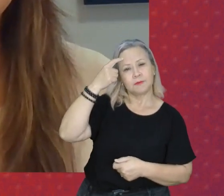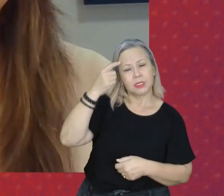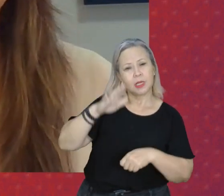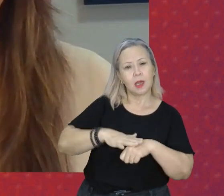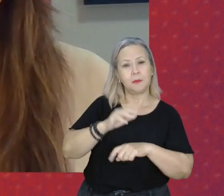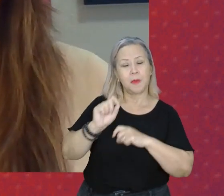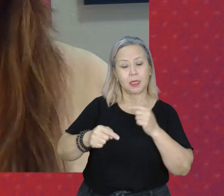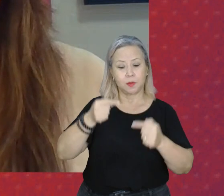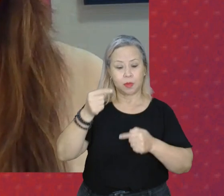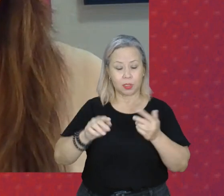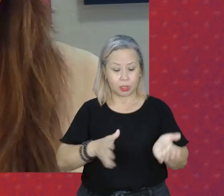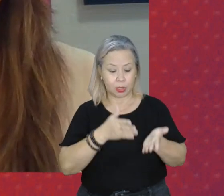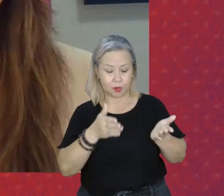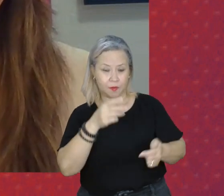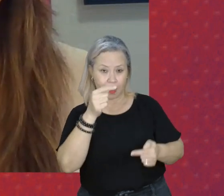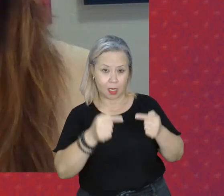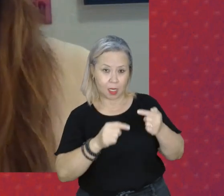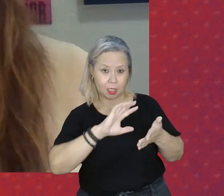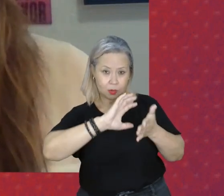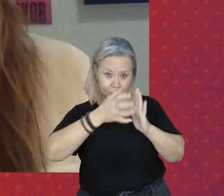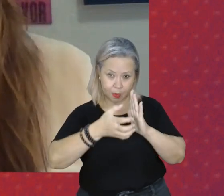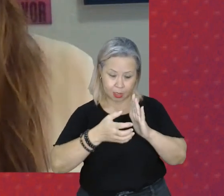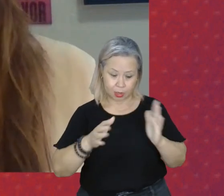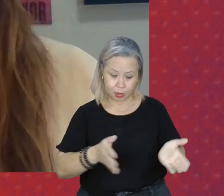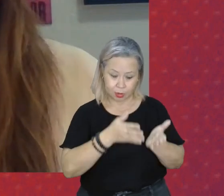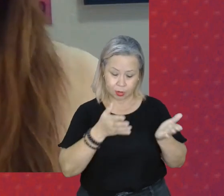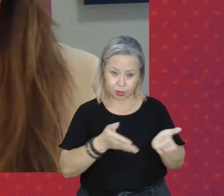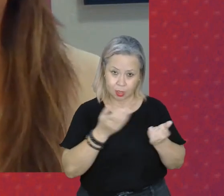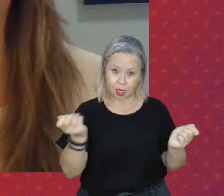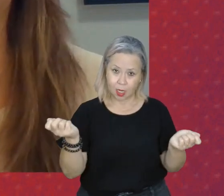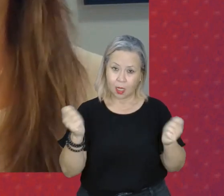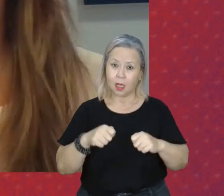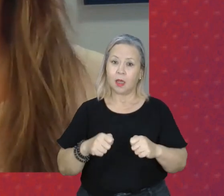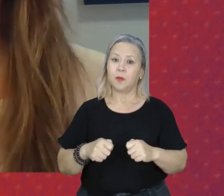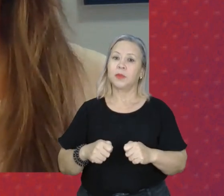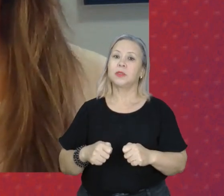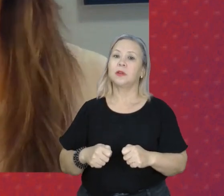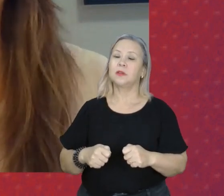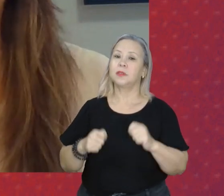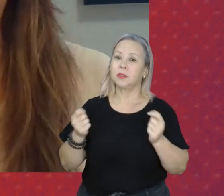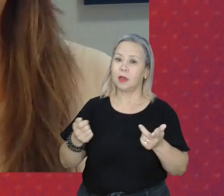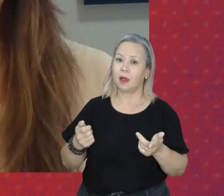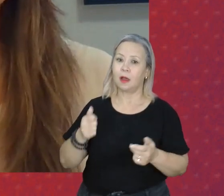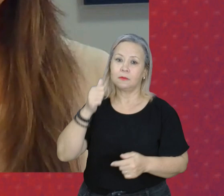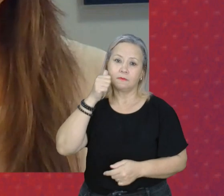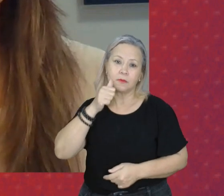os partidos a potencializar as campanhas femininas, como, por exemplo, olha, o partido que tiver